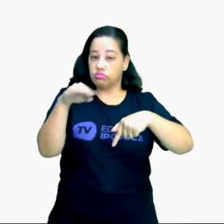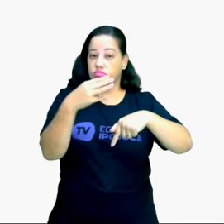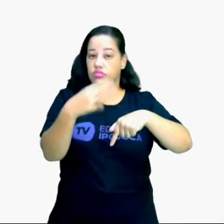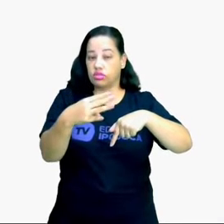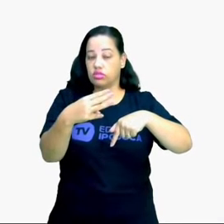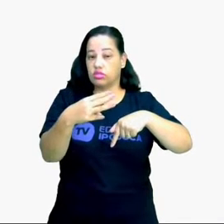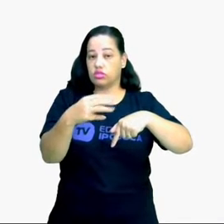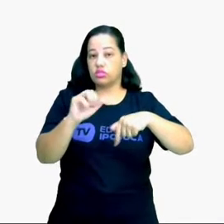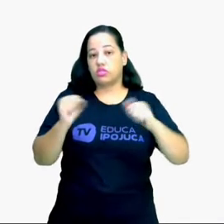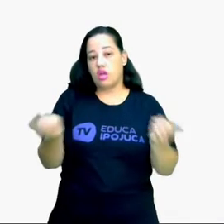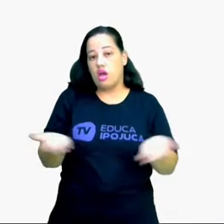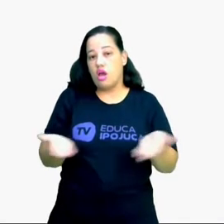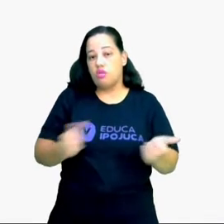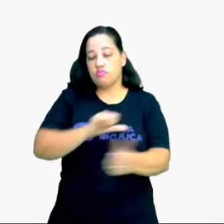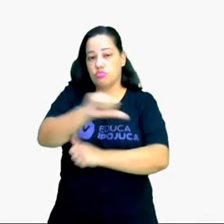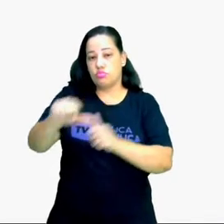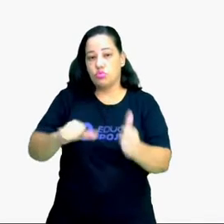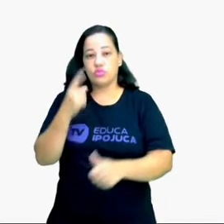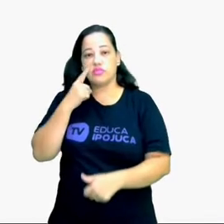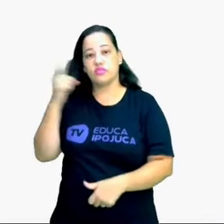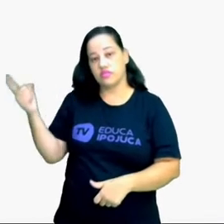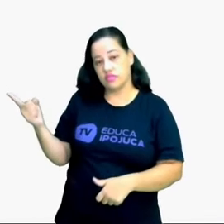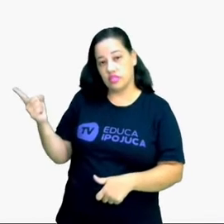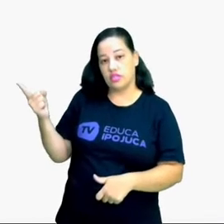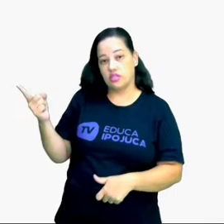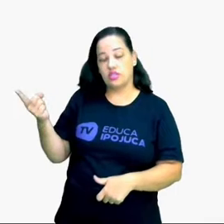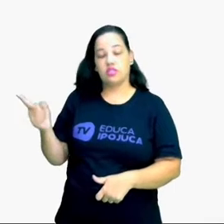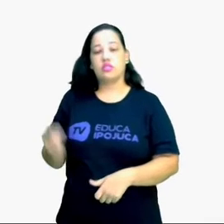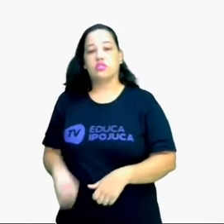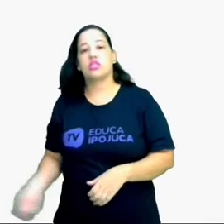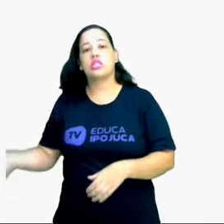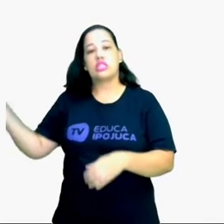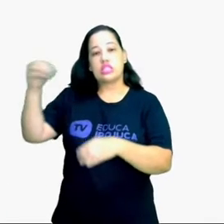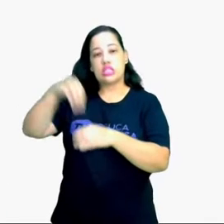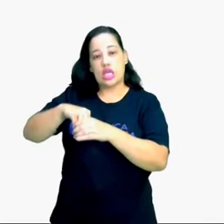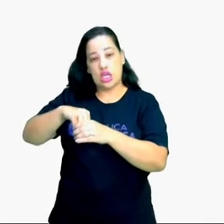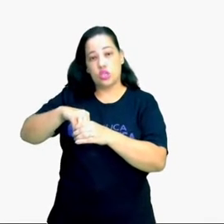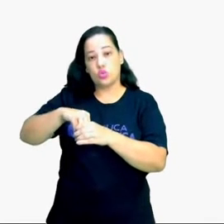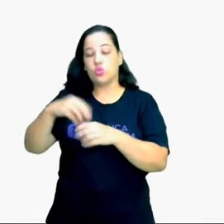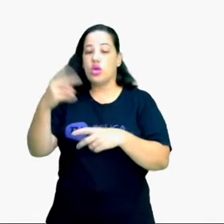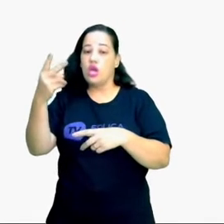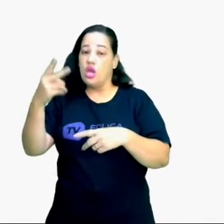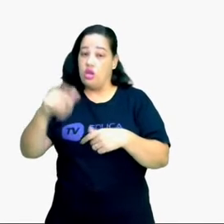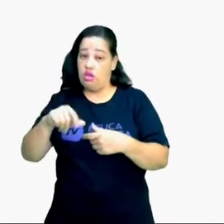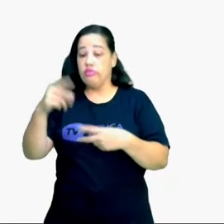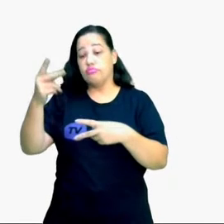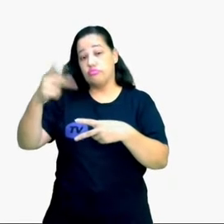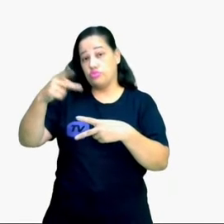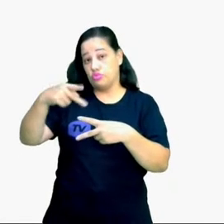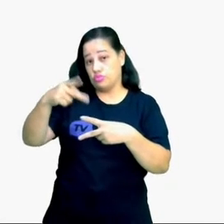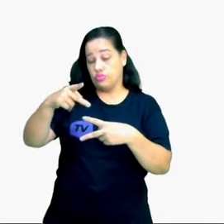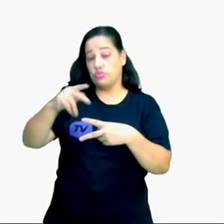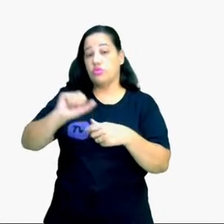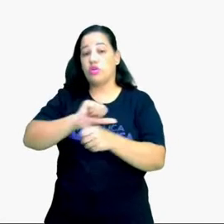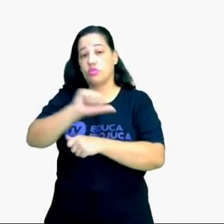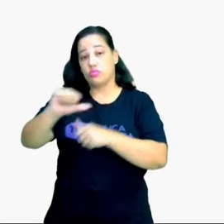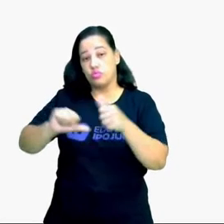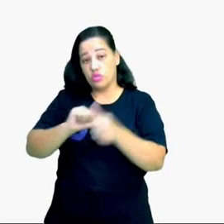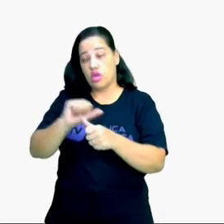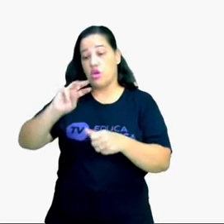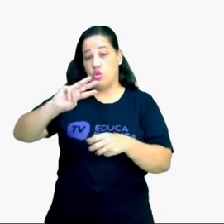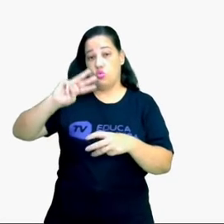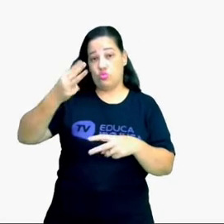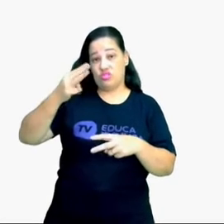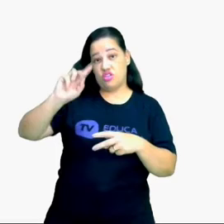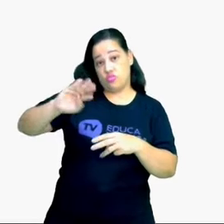virar o expoente dentro do radical e o denominador, que é o 3, vai para fora,